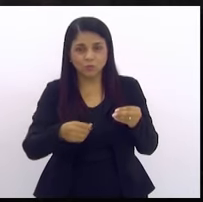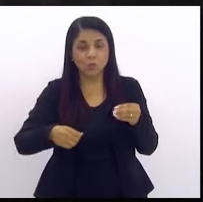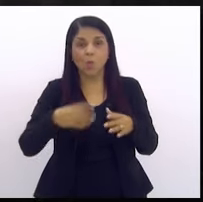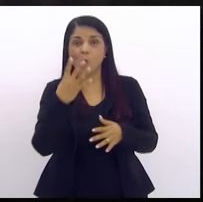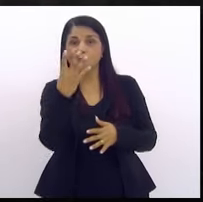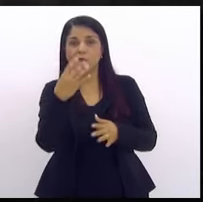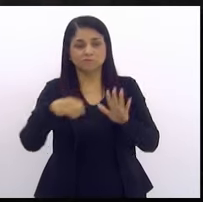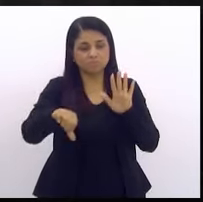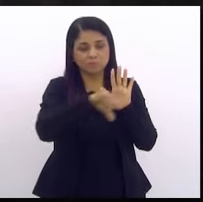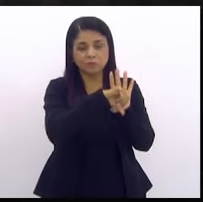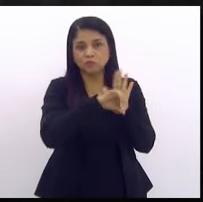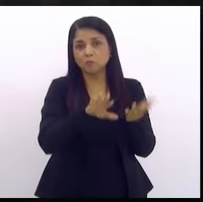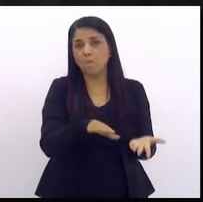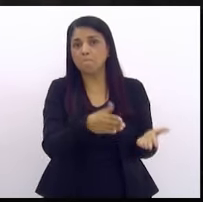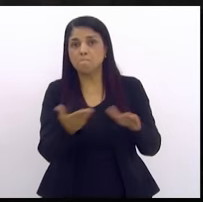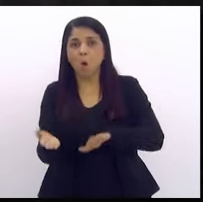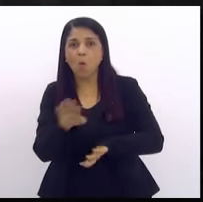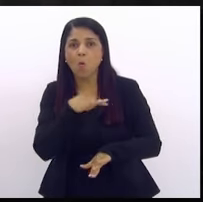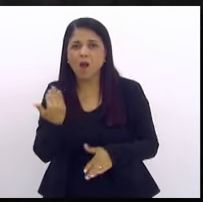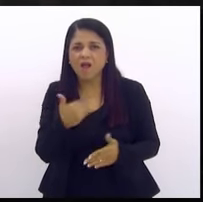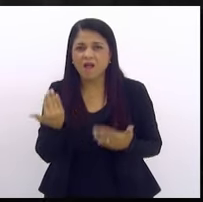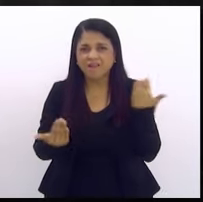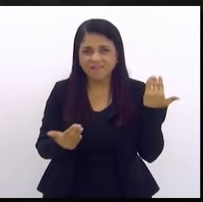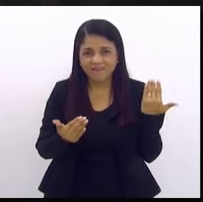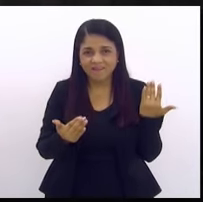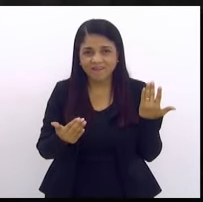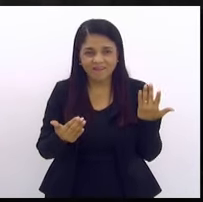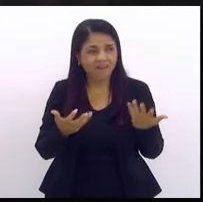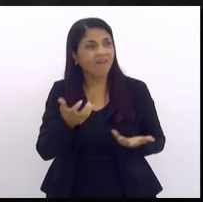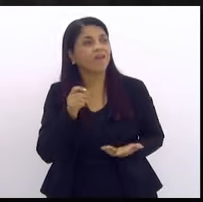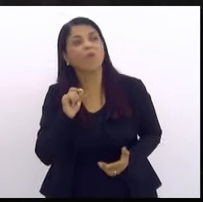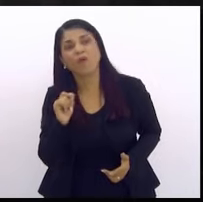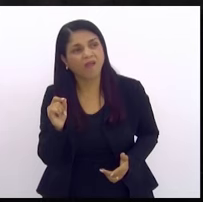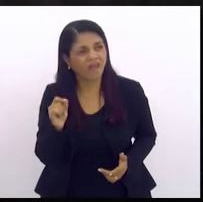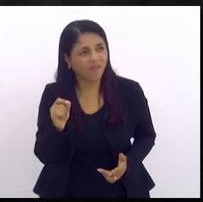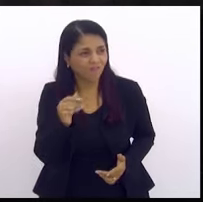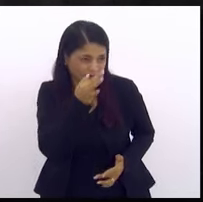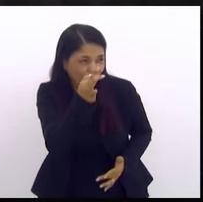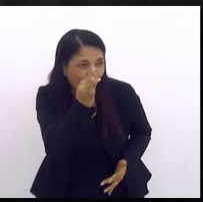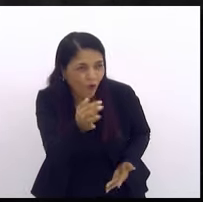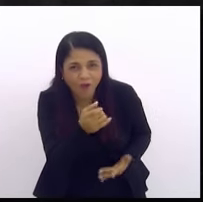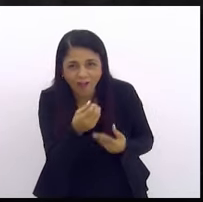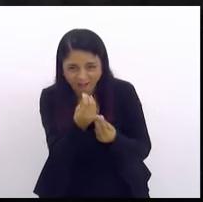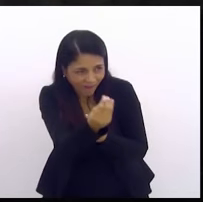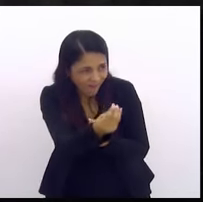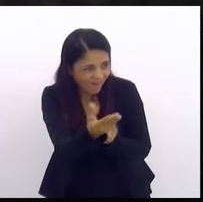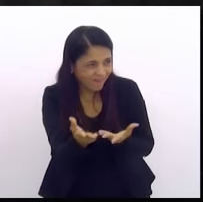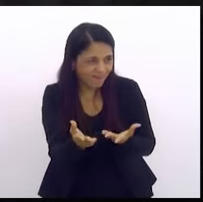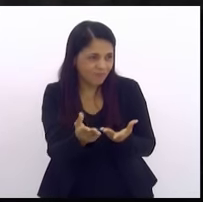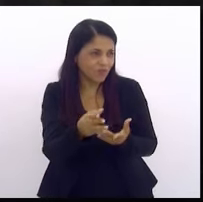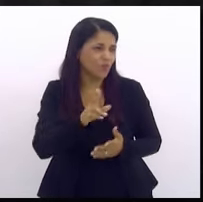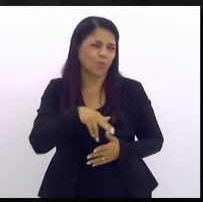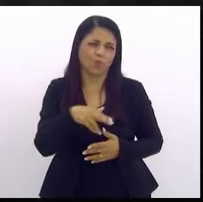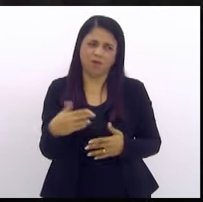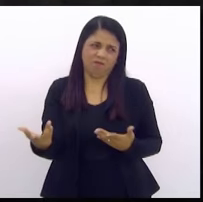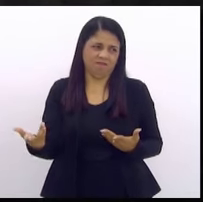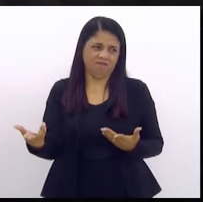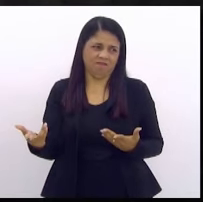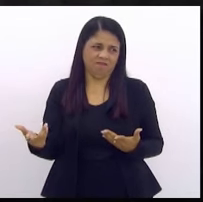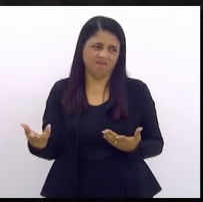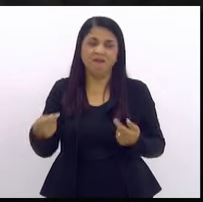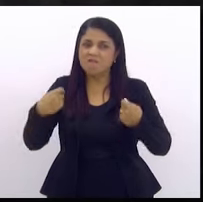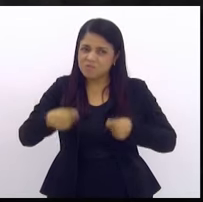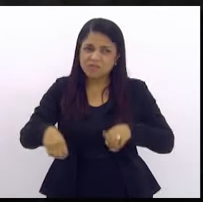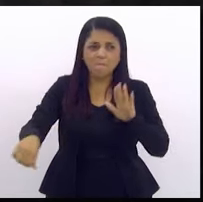morreram. Mas quer o quê, amigo? Quer flor? Não vai ter flor nunca, senhor presidente. Tenho certeza de